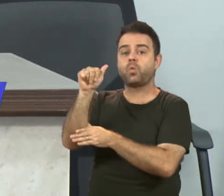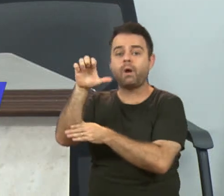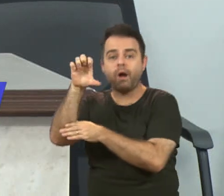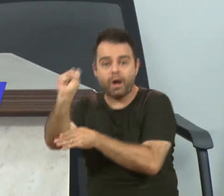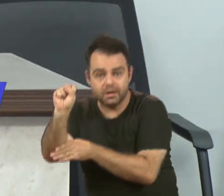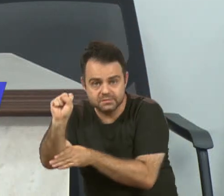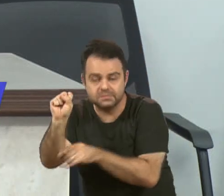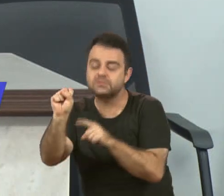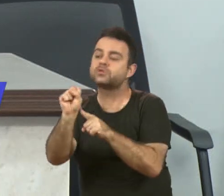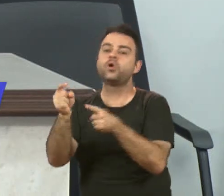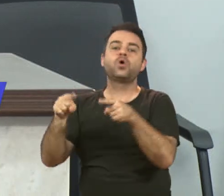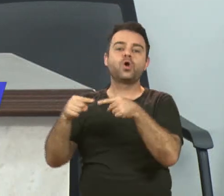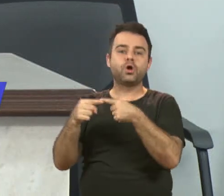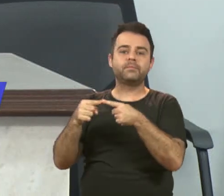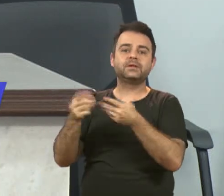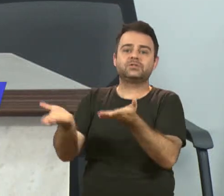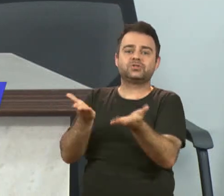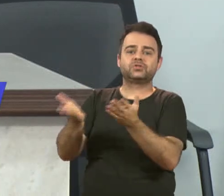de Assistência.